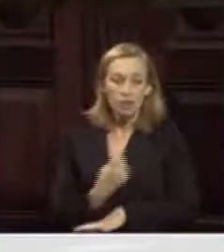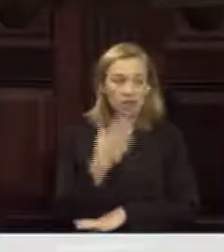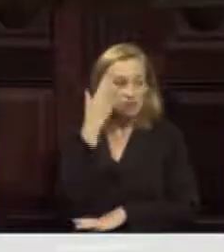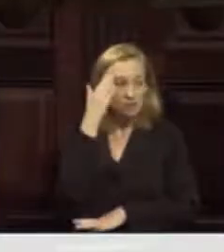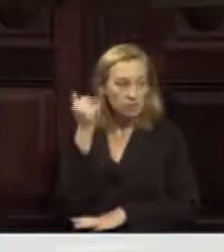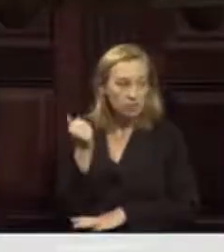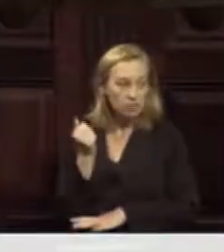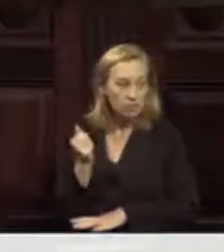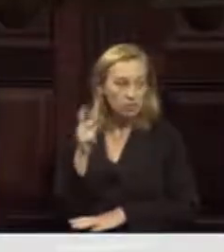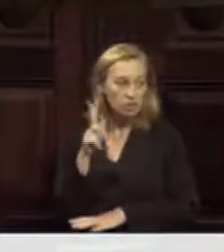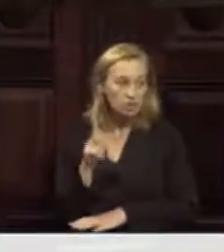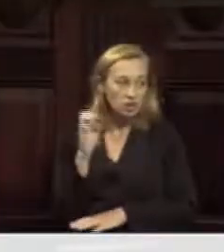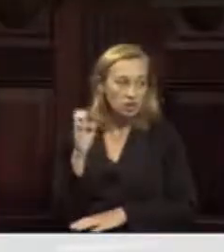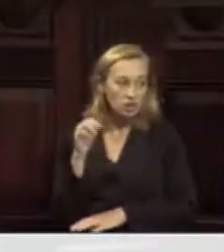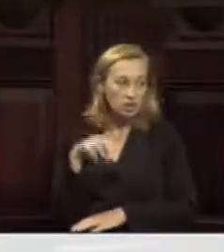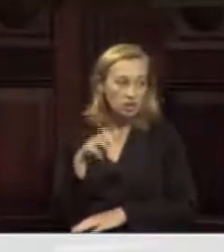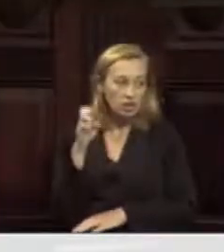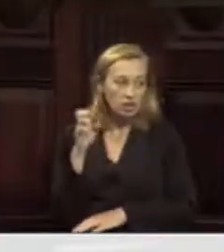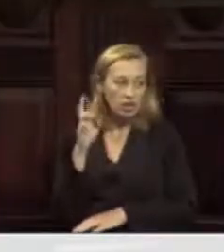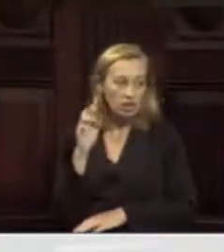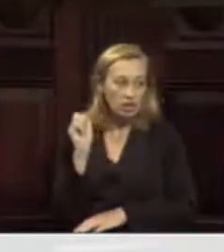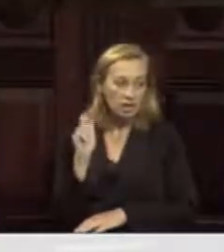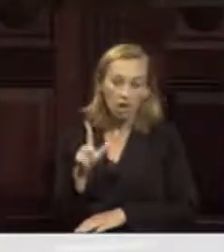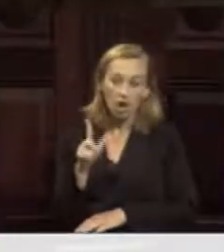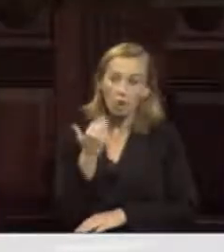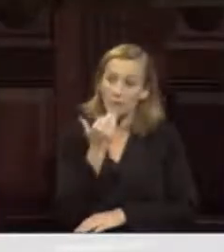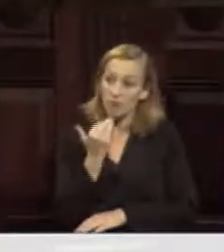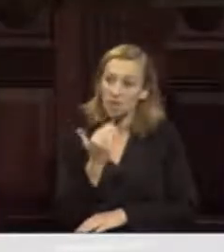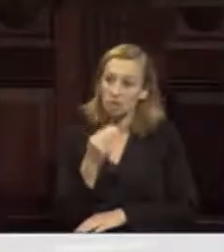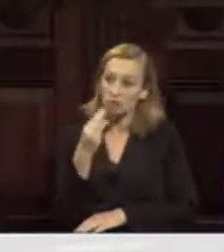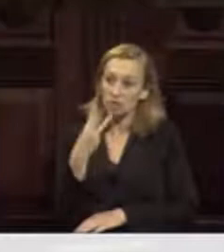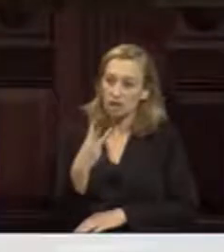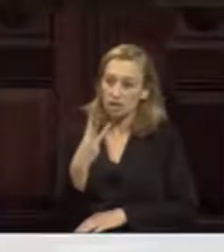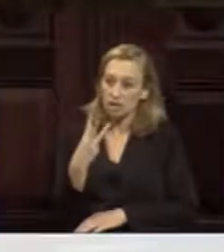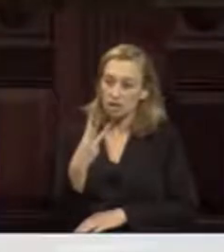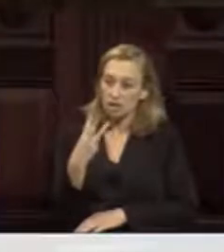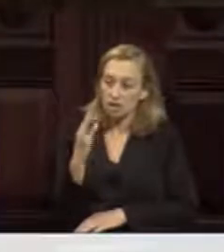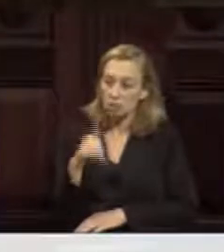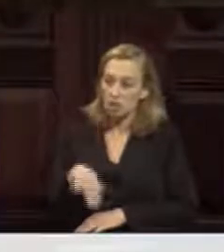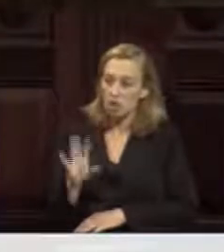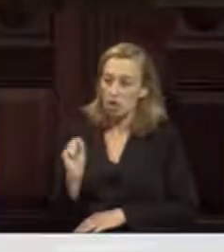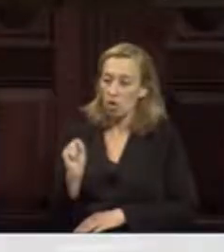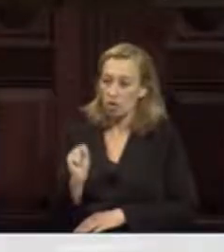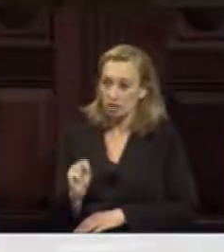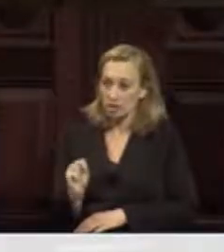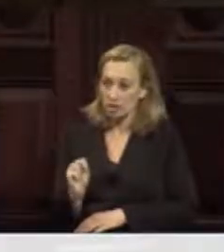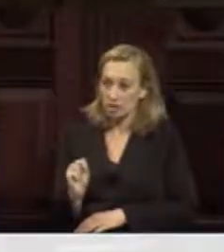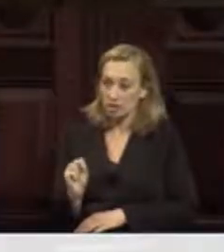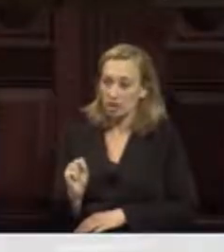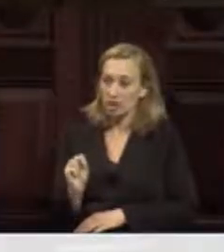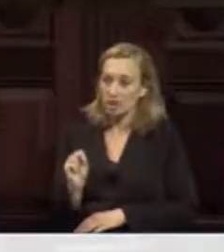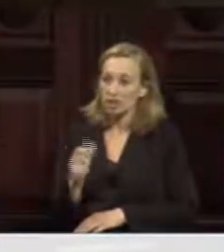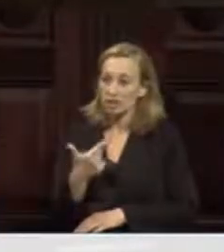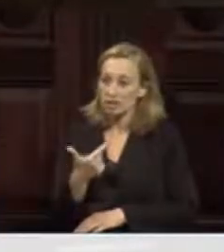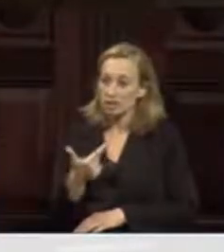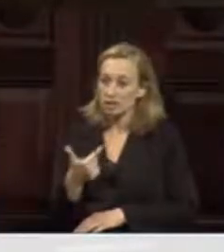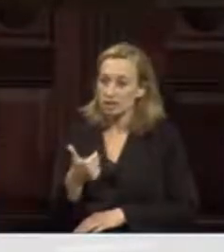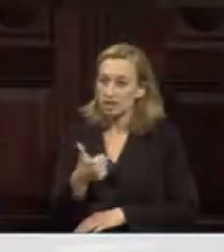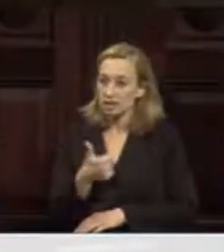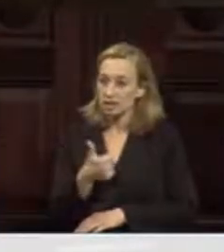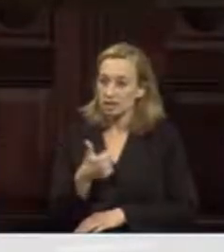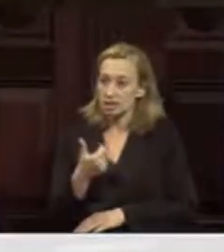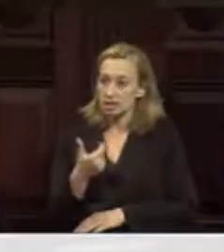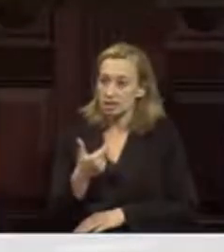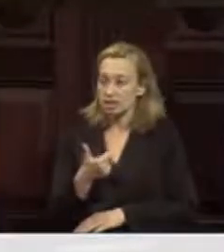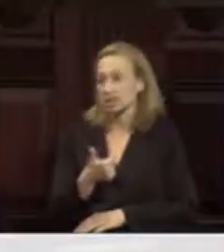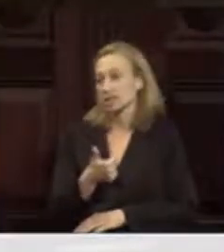Neto pediu 3 bilhões e 100 milhões. E o que chegou ao Estado do Rio de